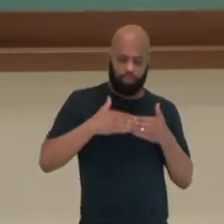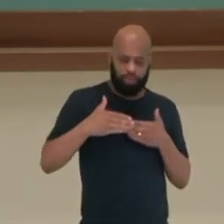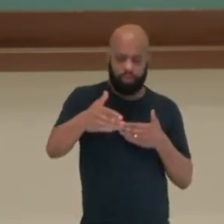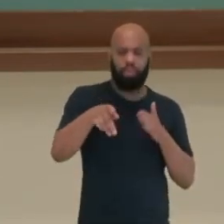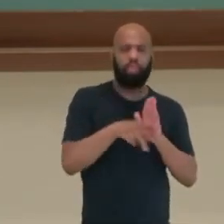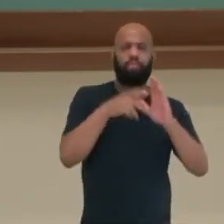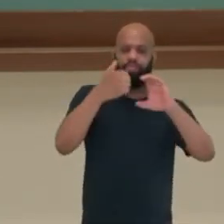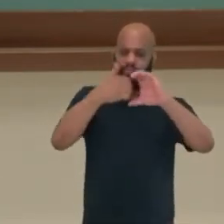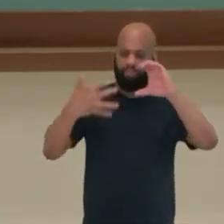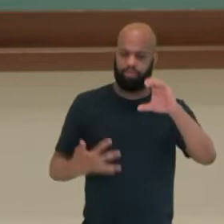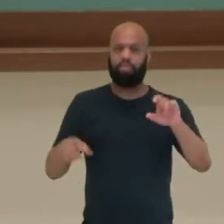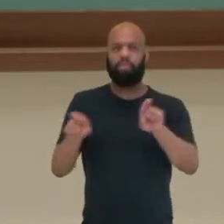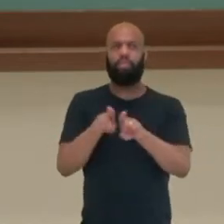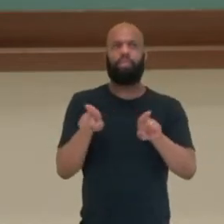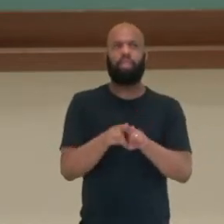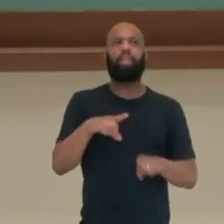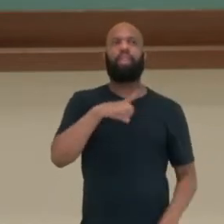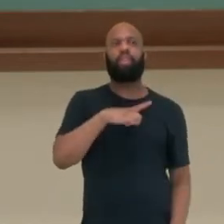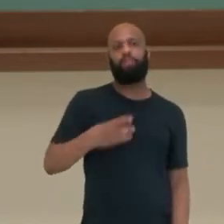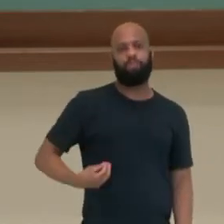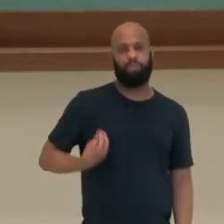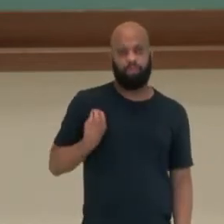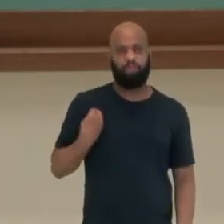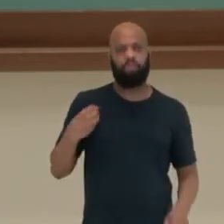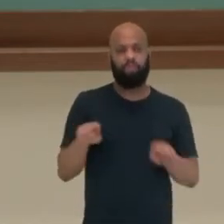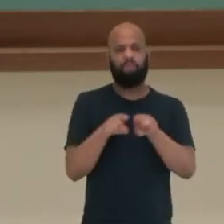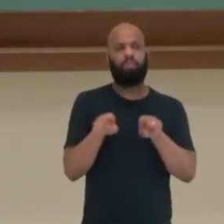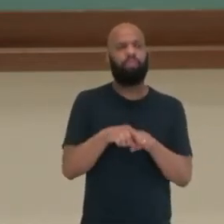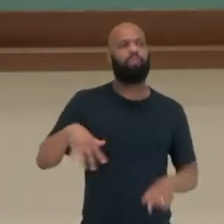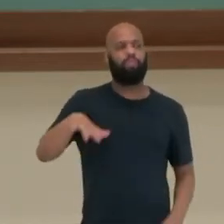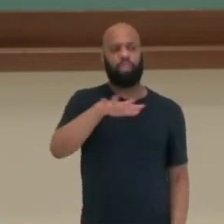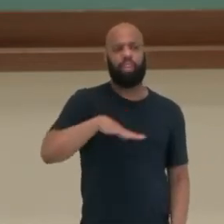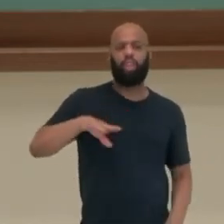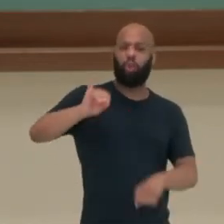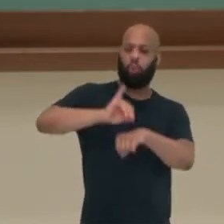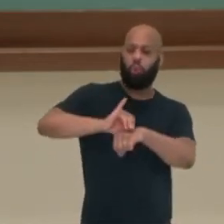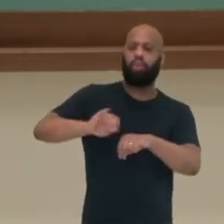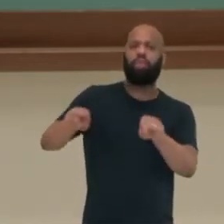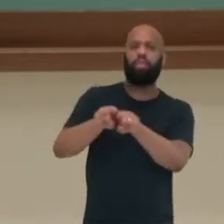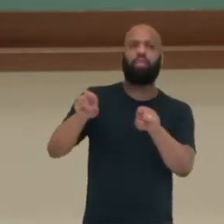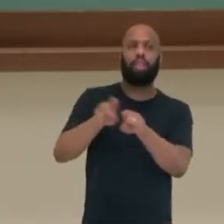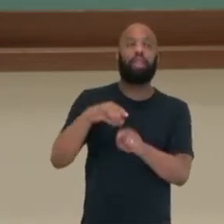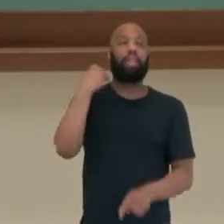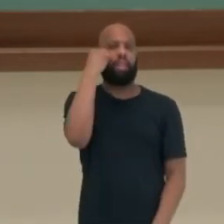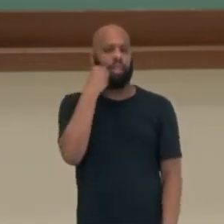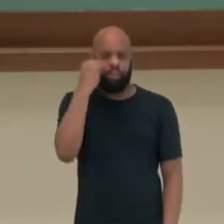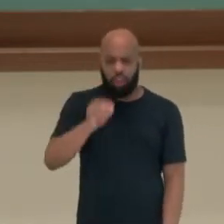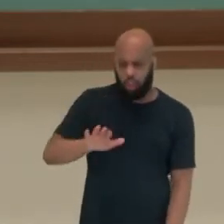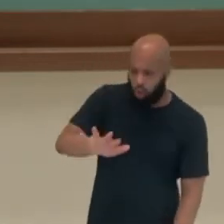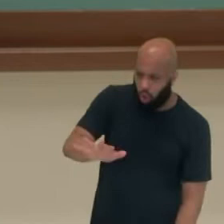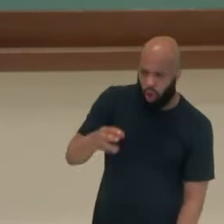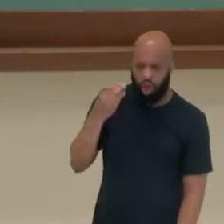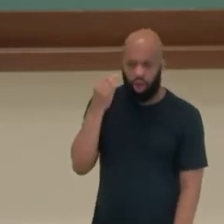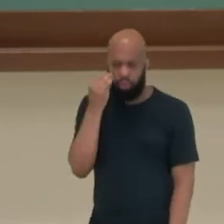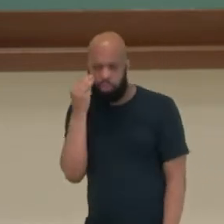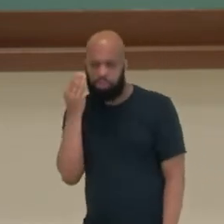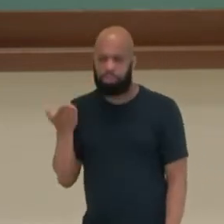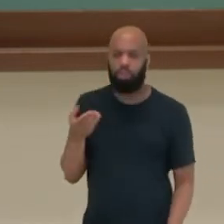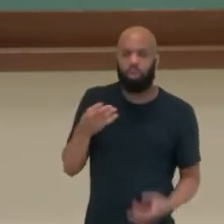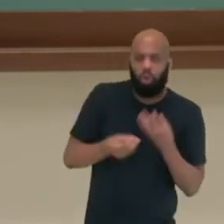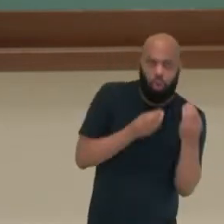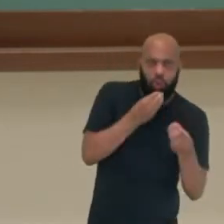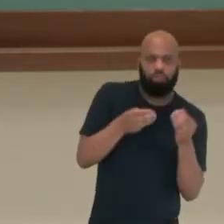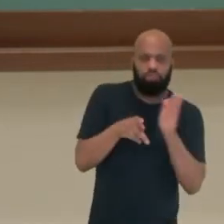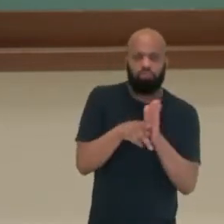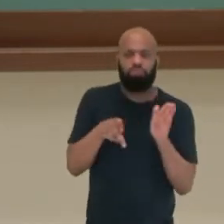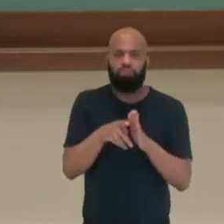pelas características que estão presentes no mundo, nos objetos que experimentamos empiricamente,